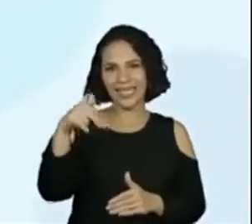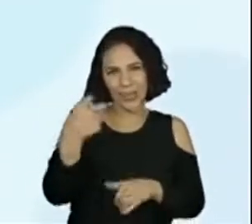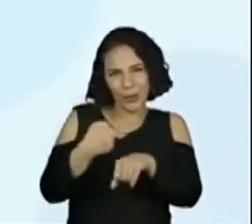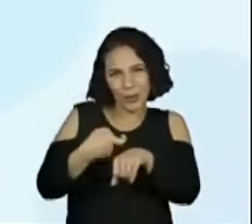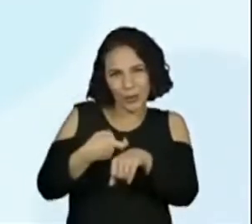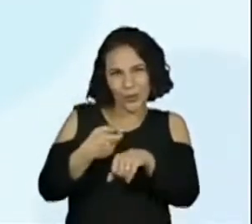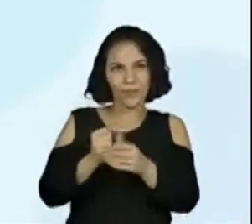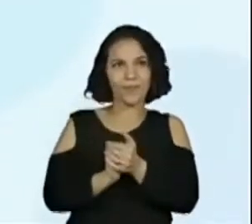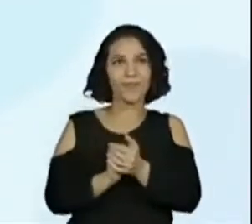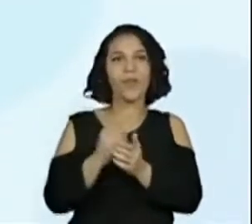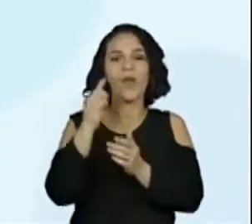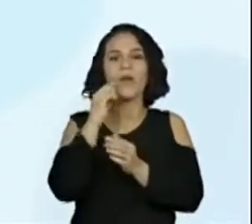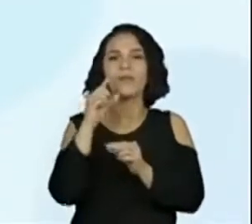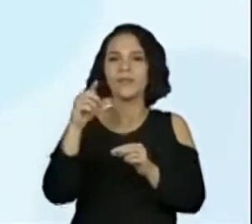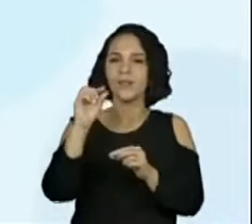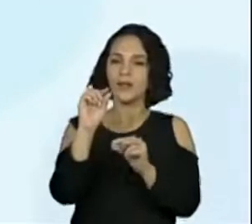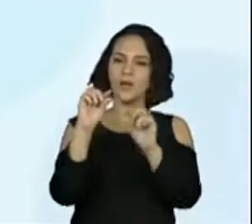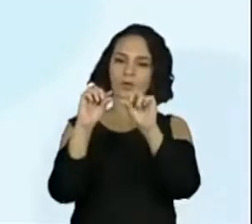de metal.